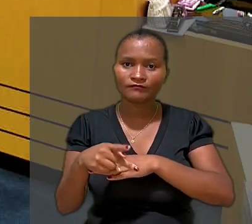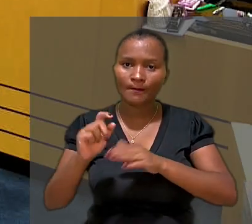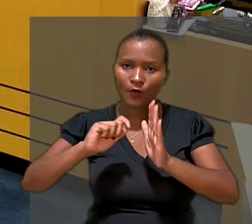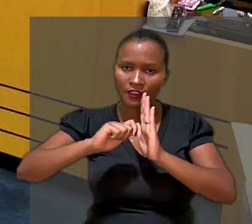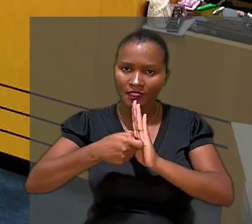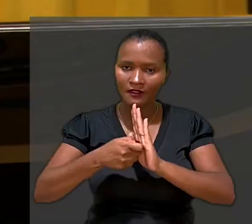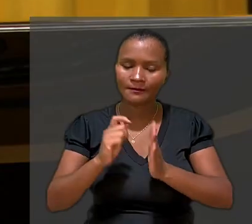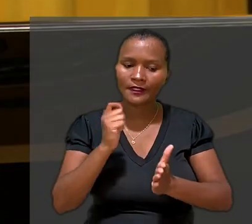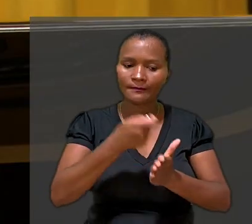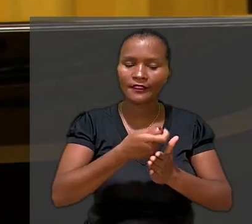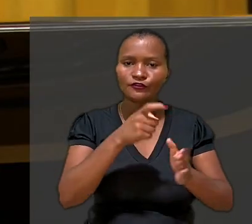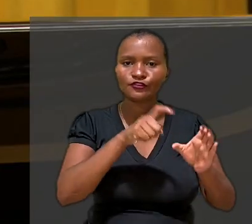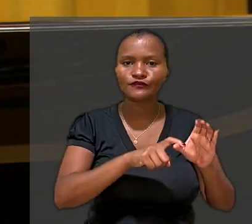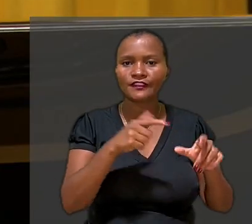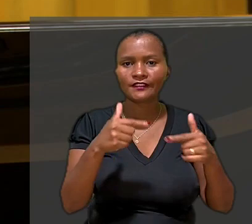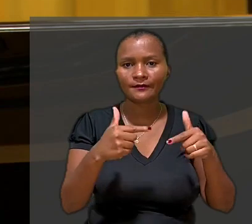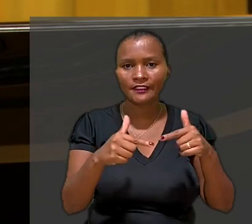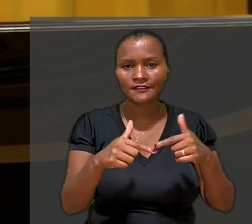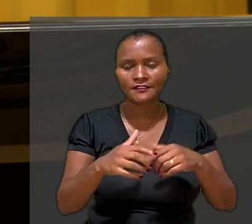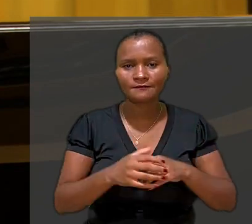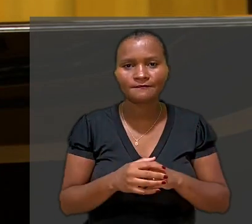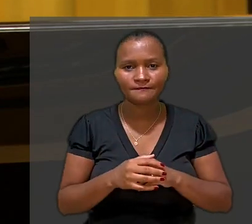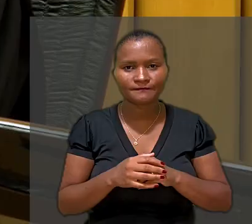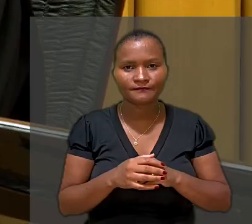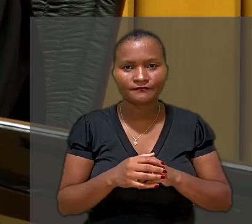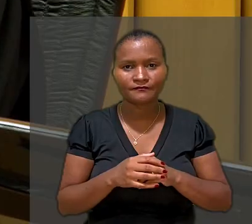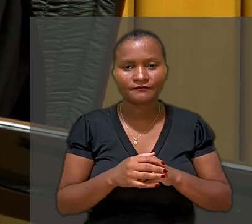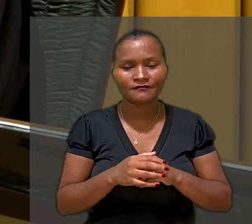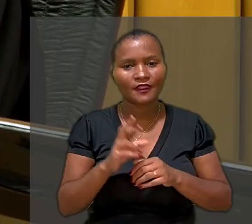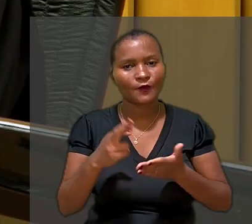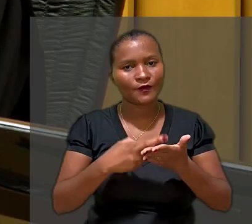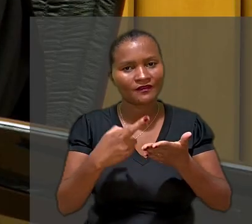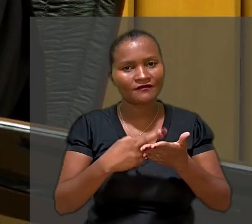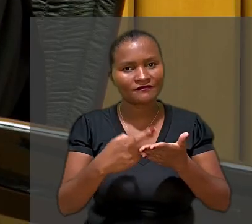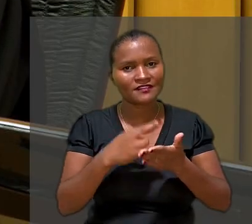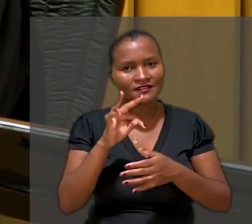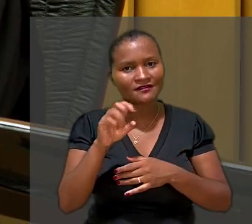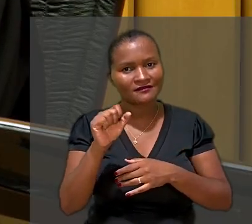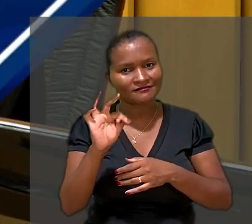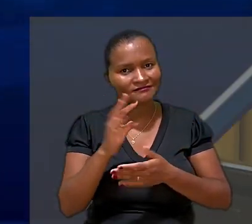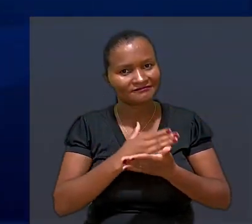Administrador terá parte da aposentadoria penhorada para pagamento de dívida trabalhista.